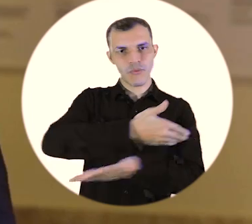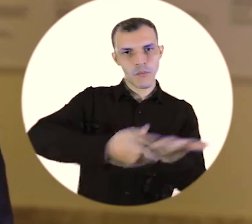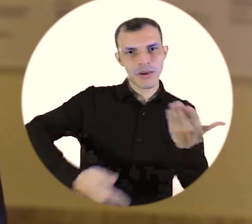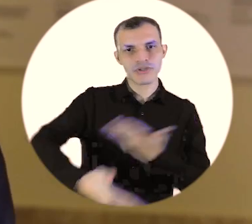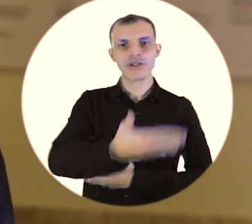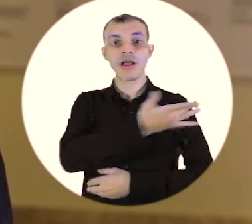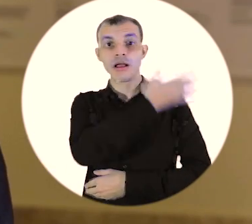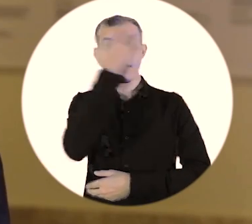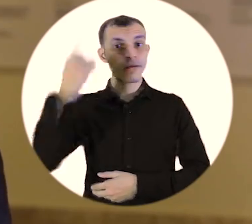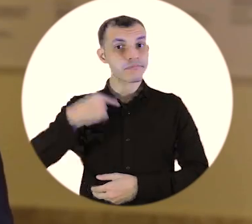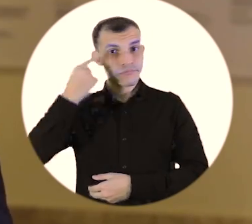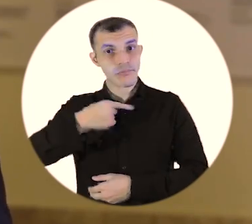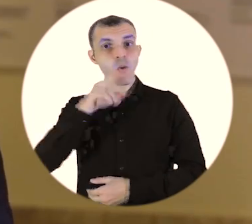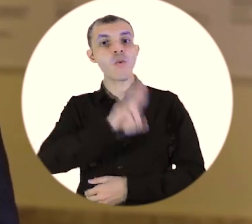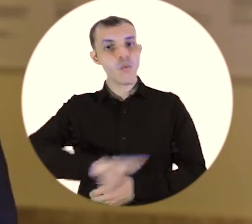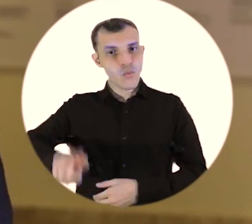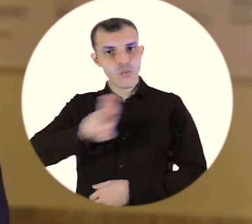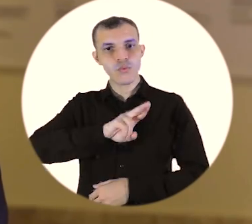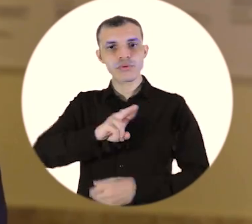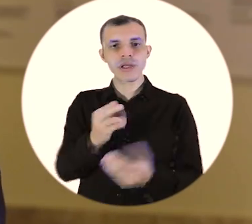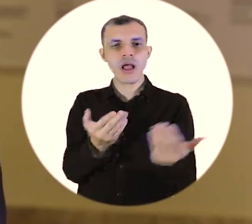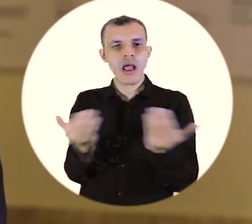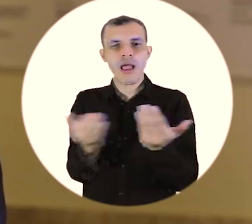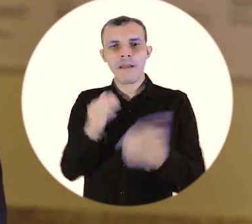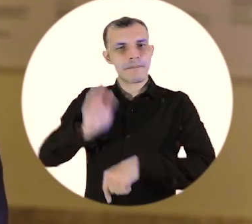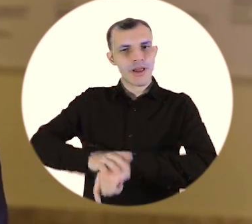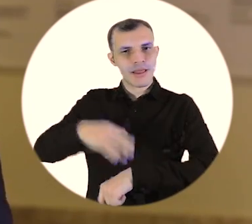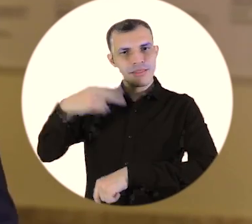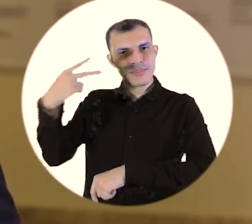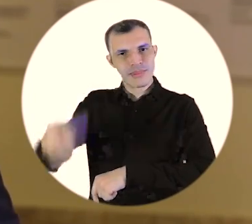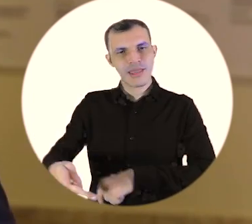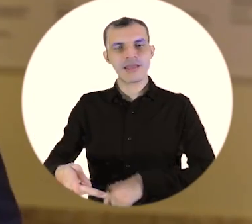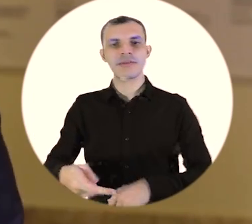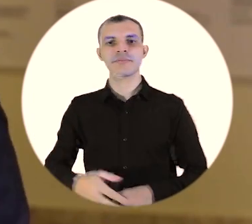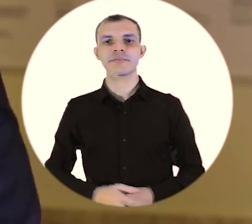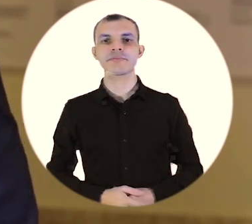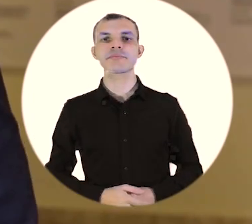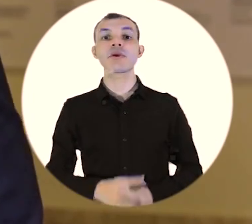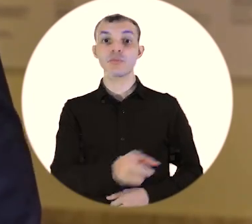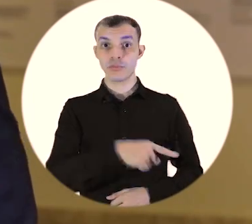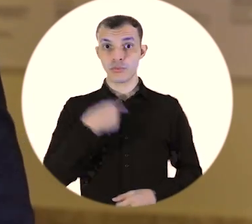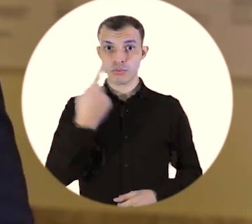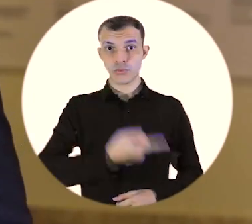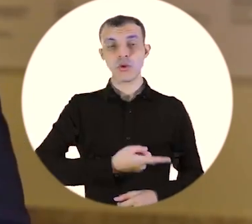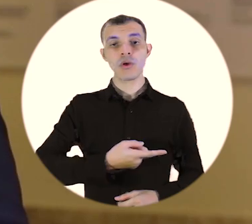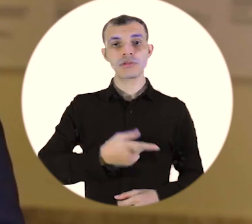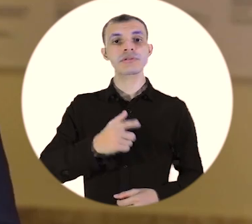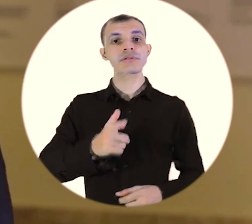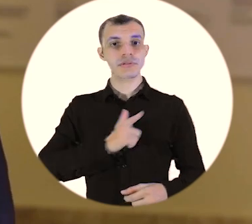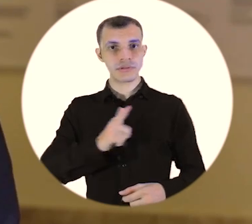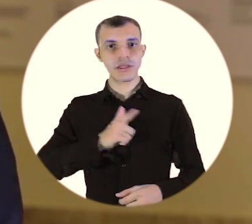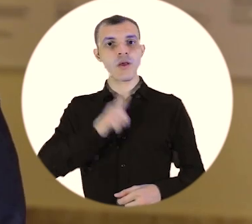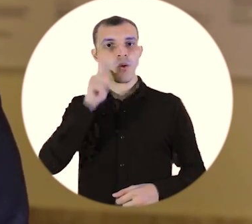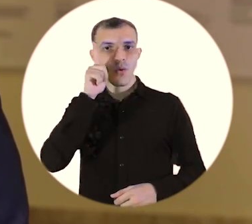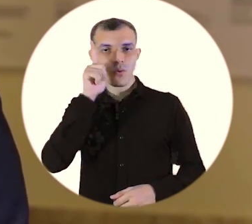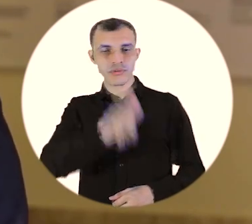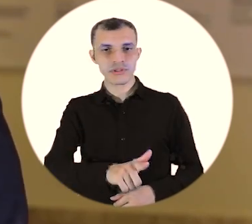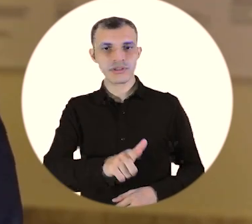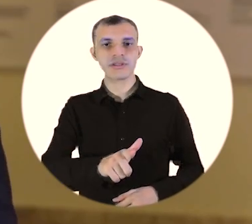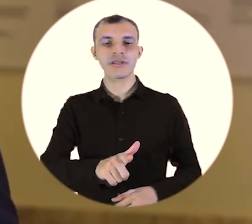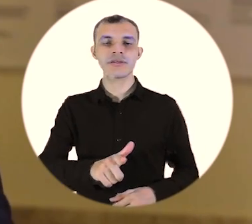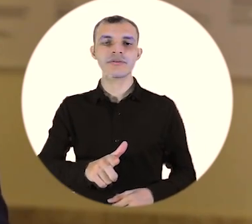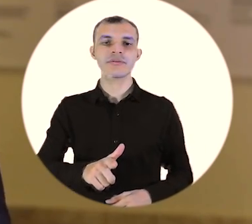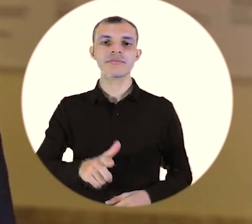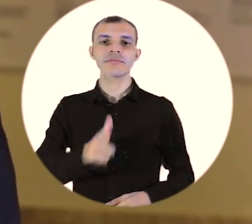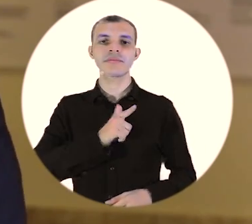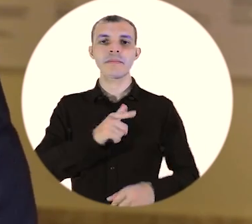para que os advogados e advogadas possam utilizar como seus. Na área de capacitação, concluímos pós-graduações